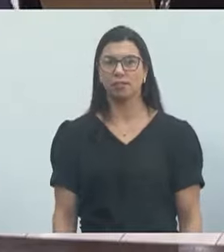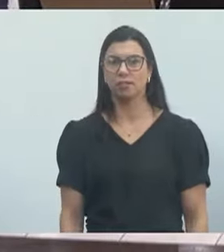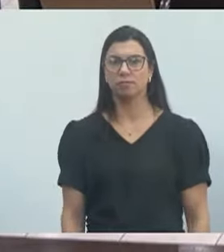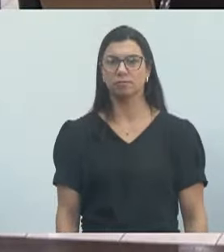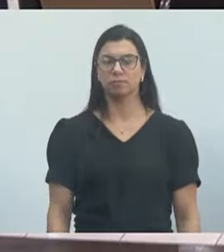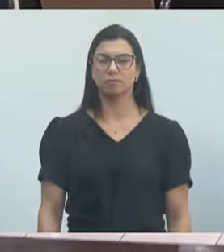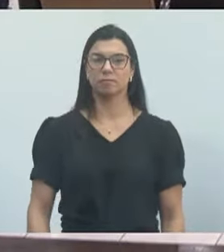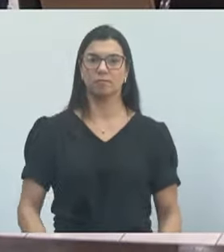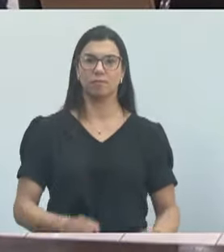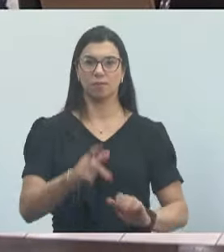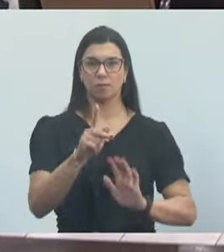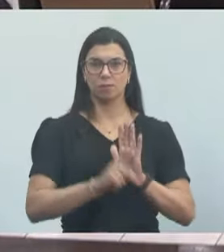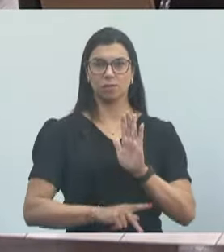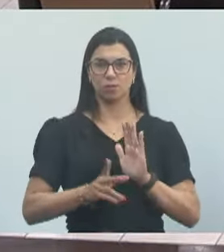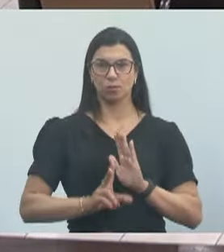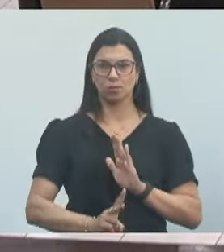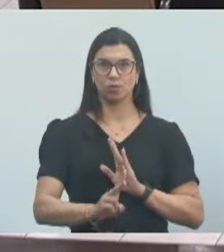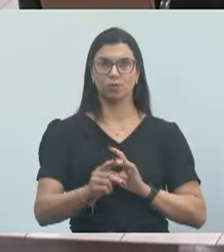Projeto continua em discussão.